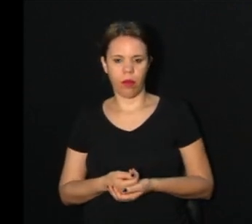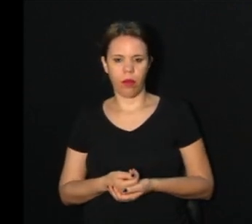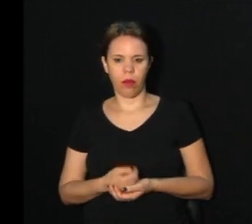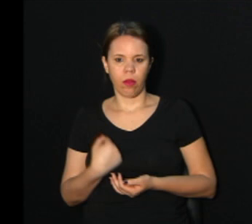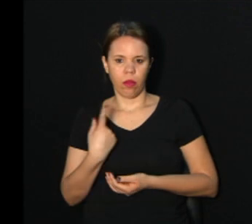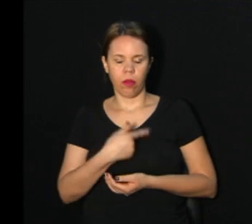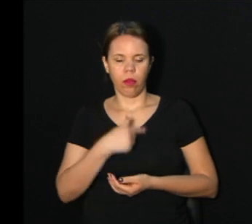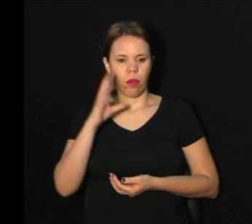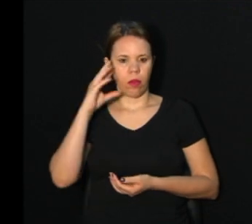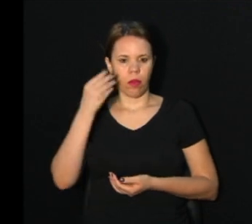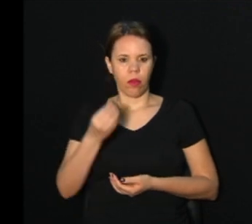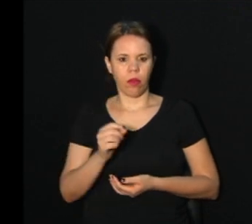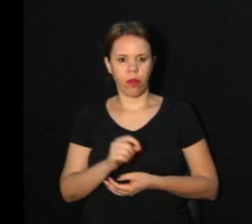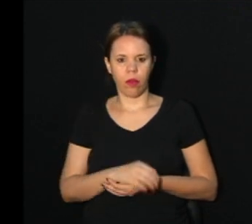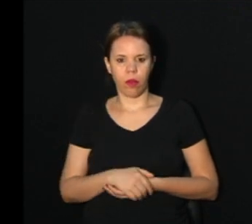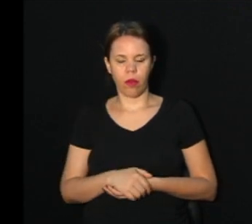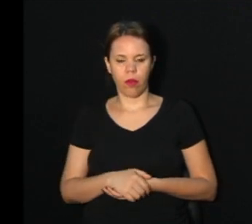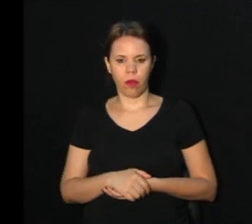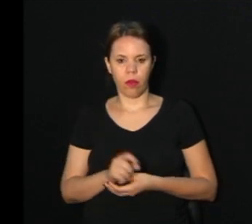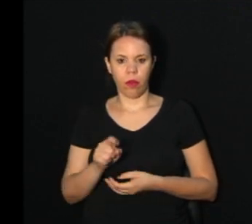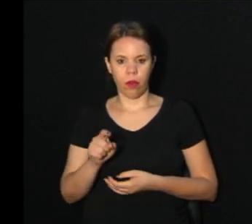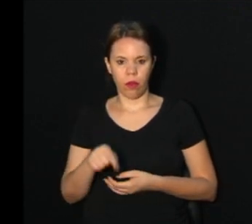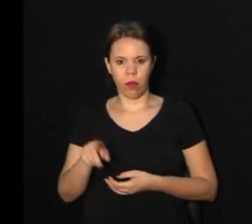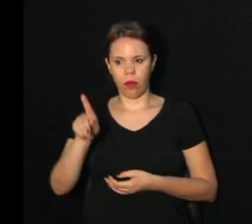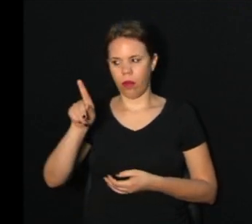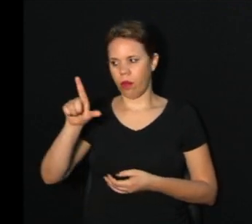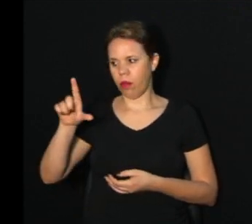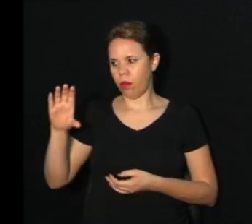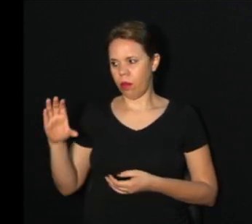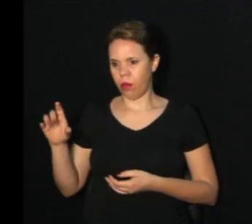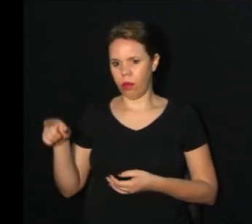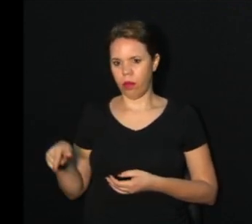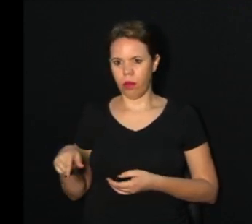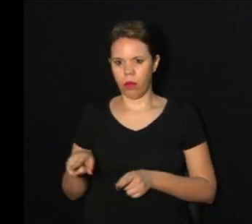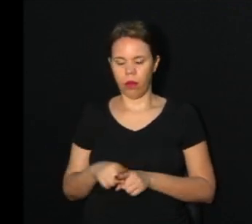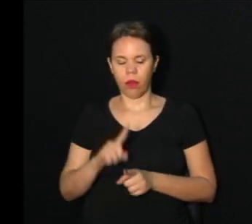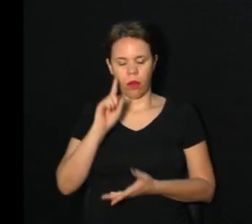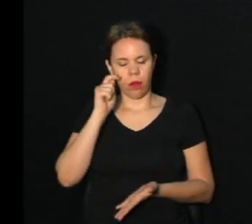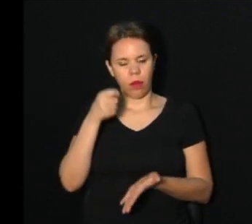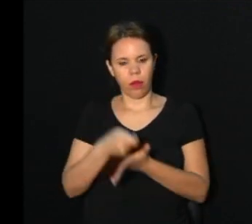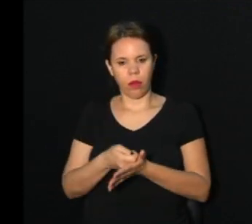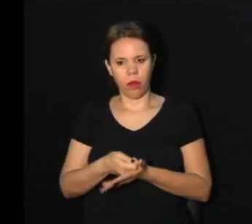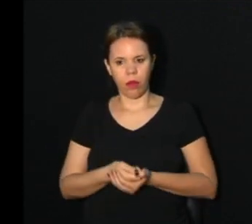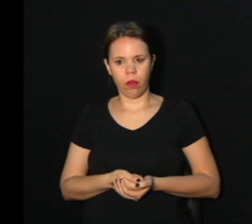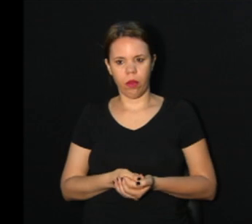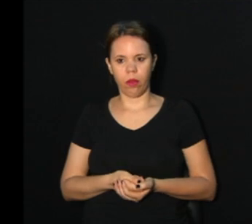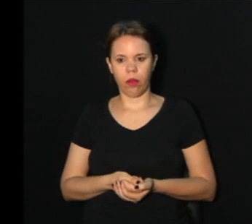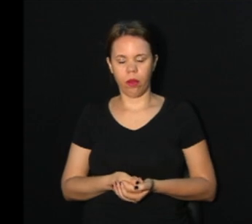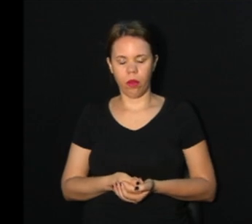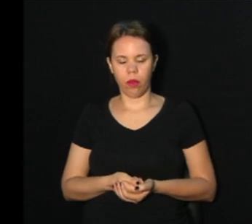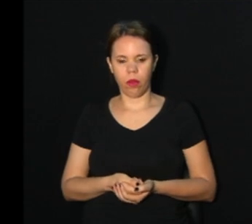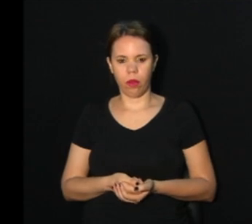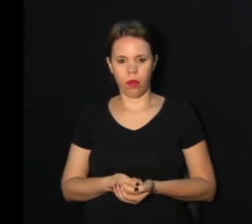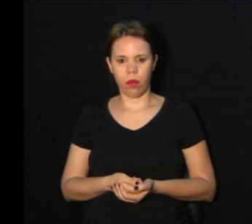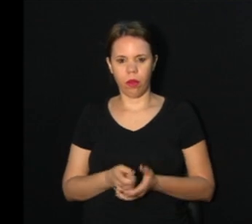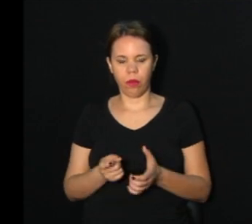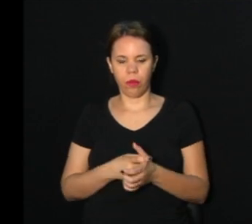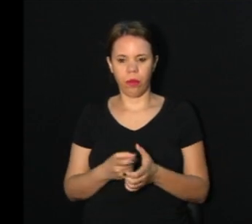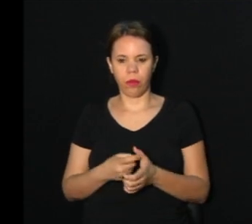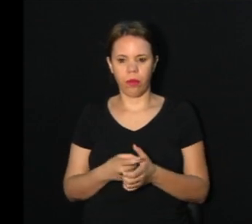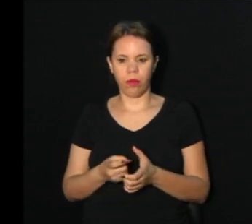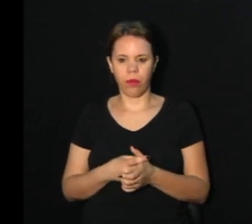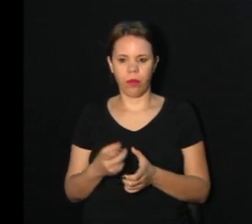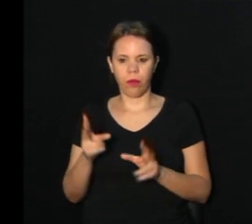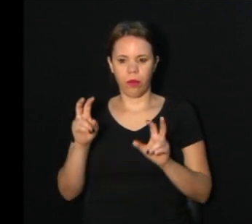nós entendemos que este PLC, além de garantir aquela dívida que eu disse